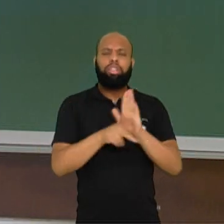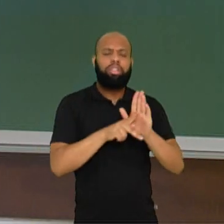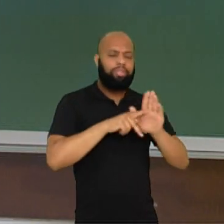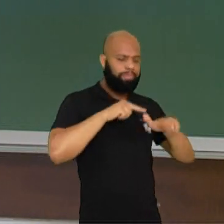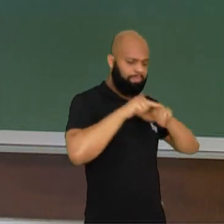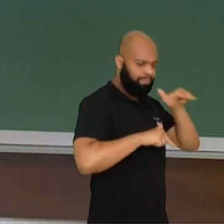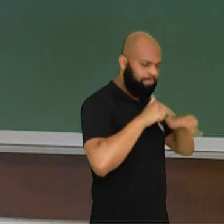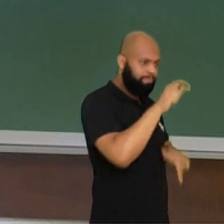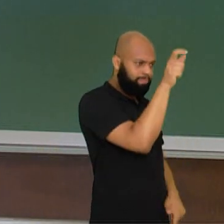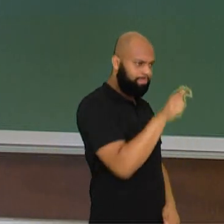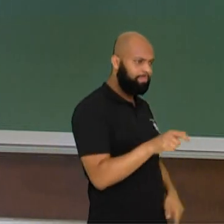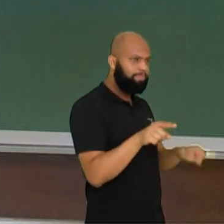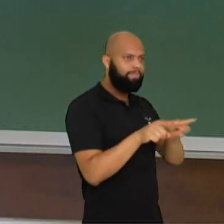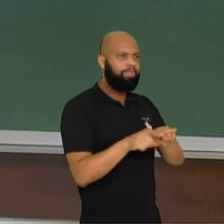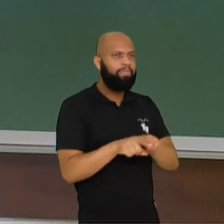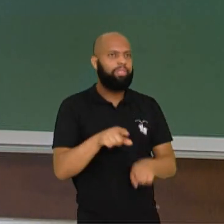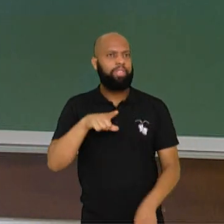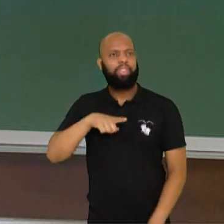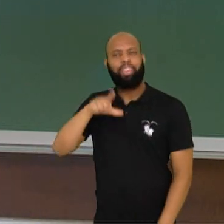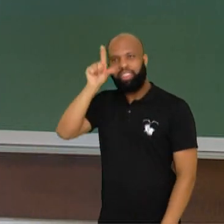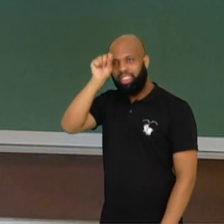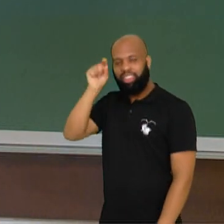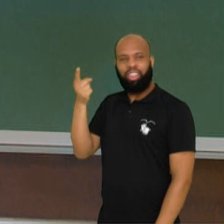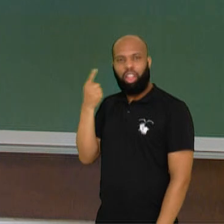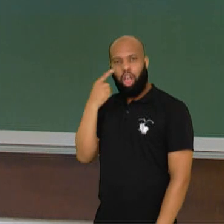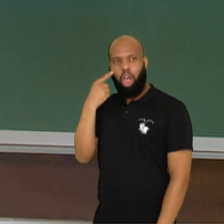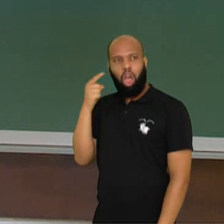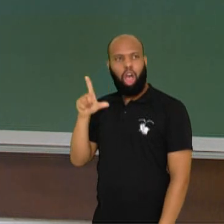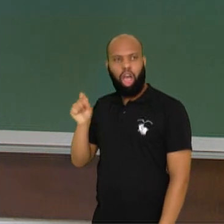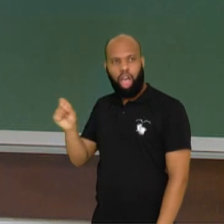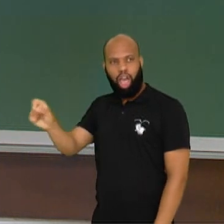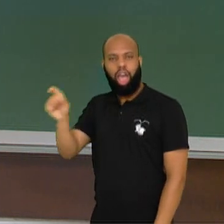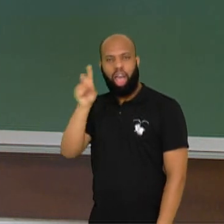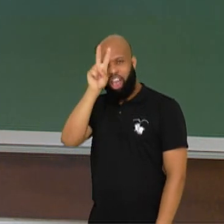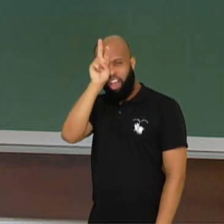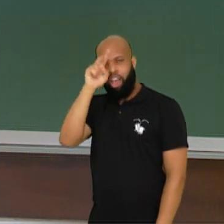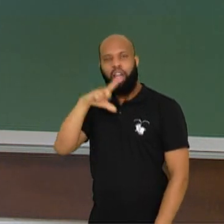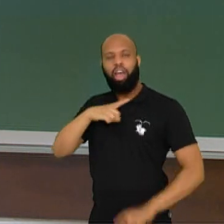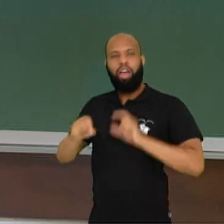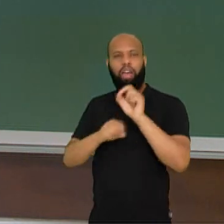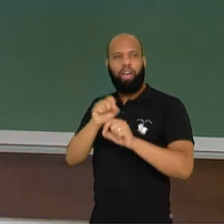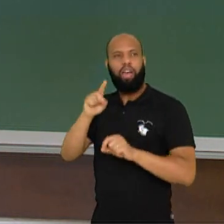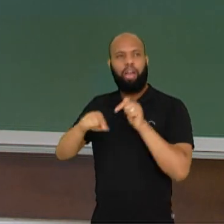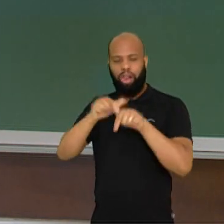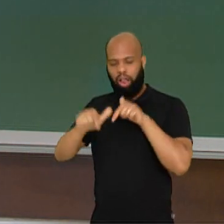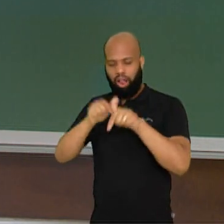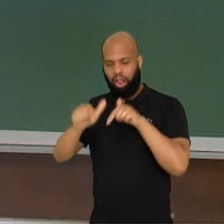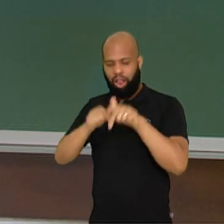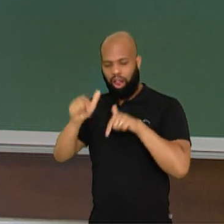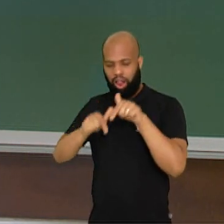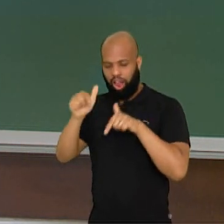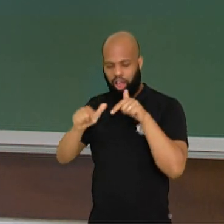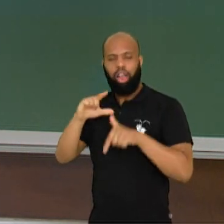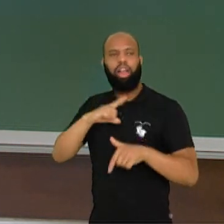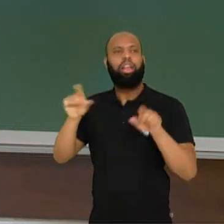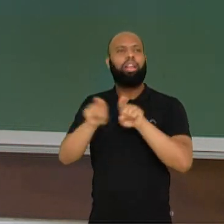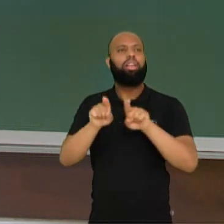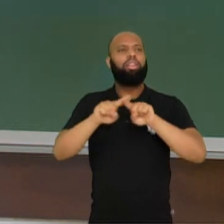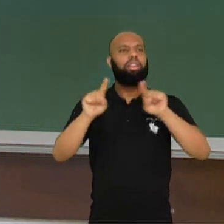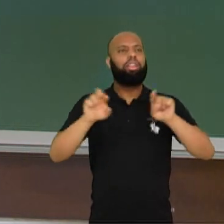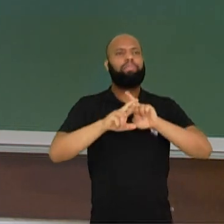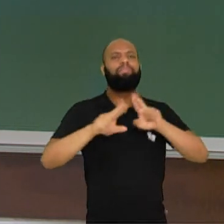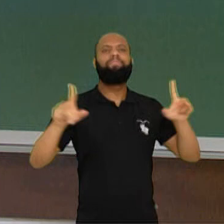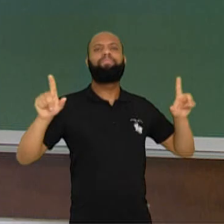trabalhador e uma formiguinha ali que no nosso senso comum é bastante trabalhadora, né? A formiguinha trabalha bastante.